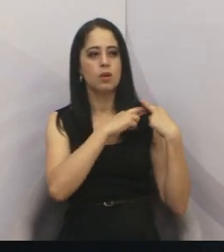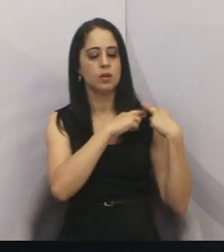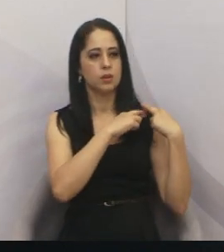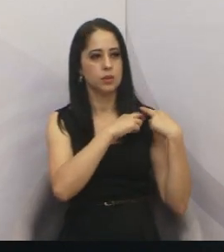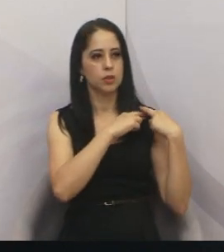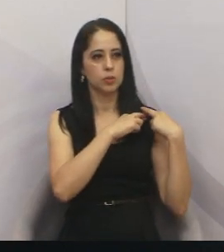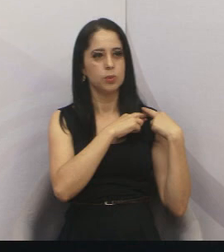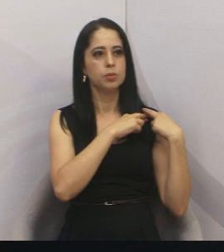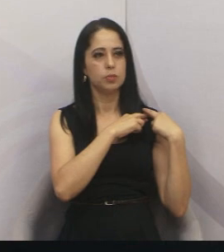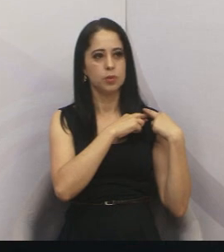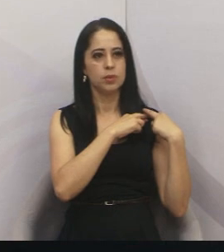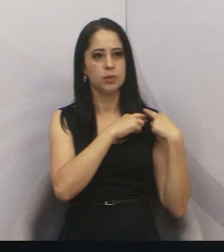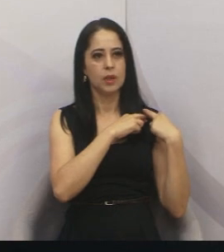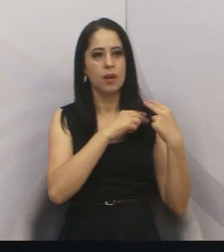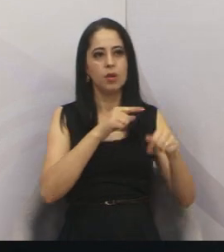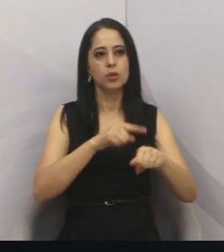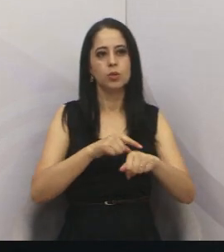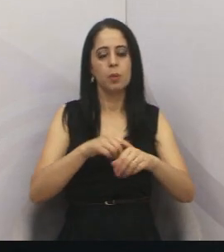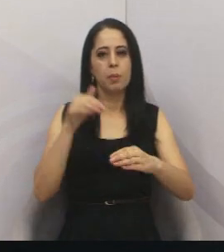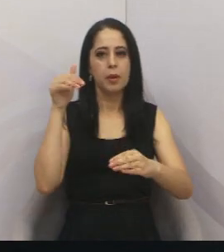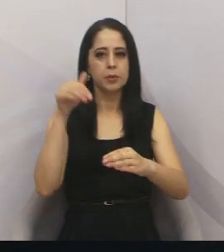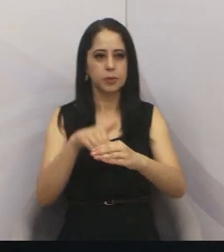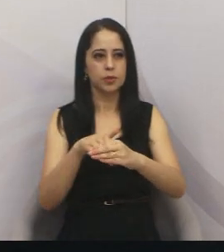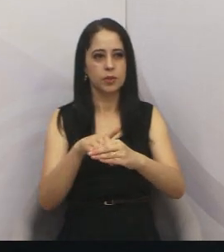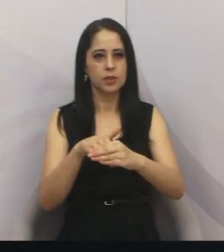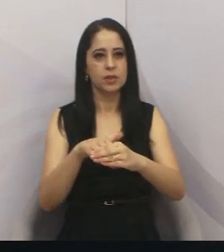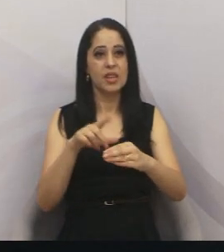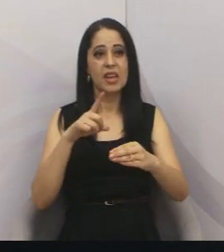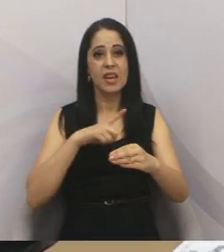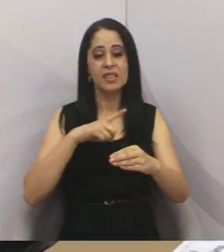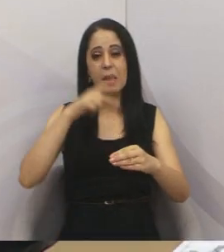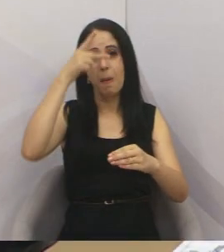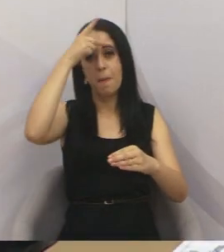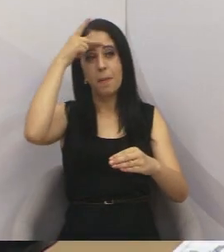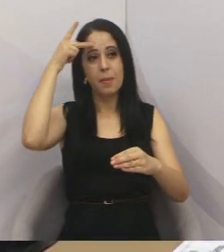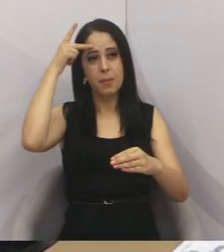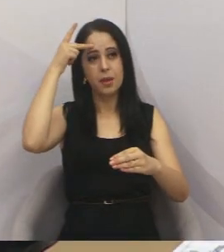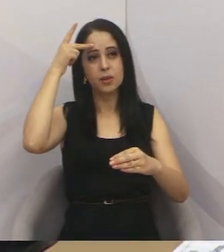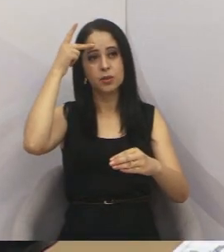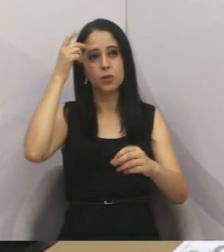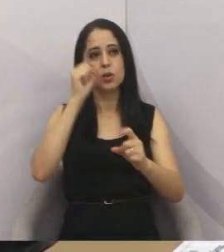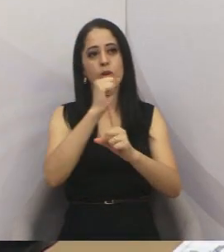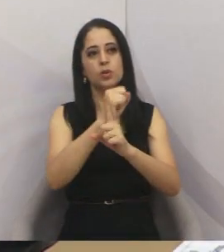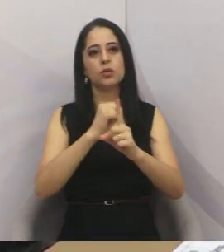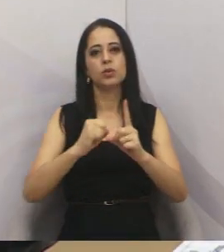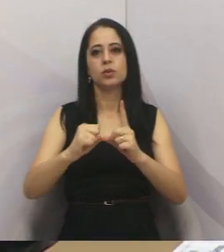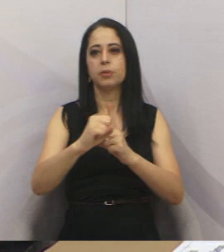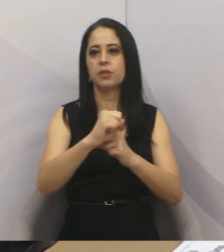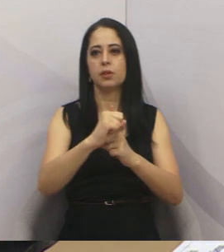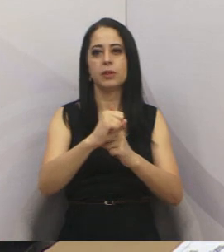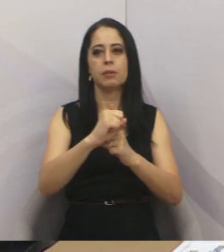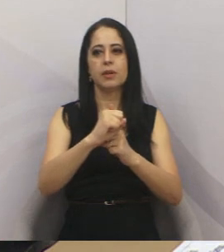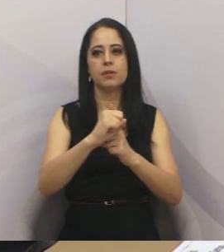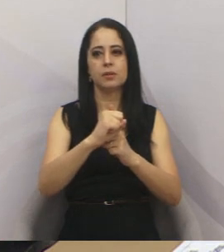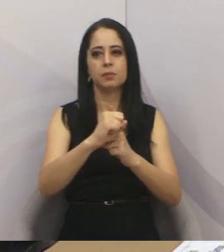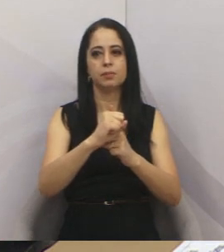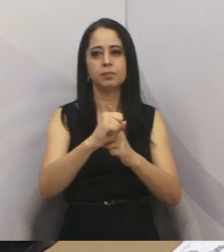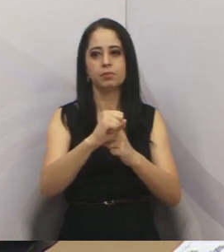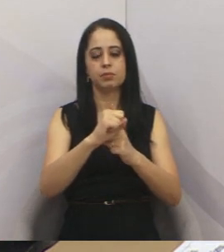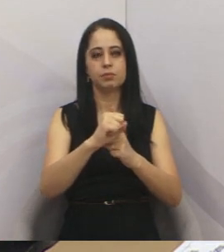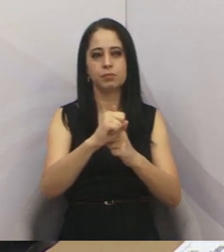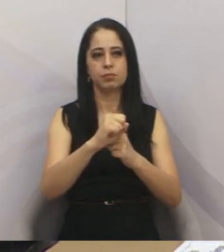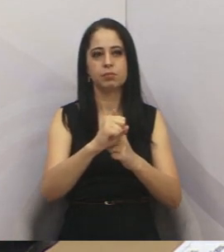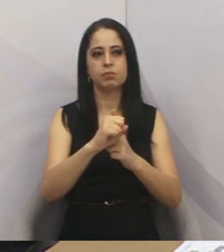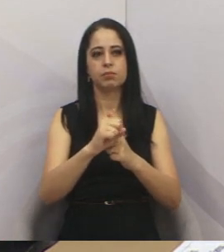de definição dos membros da sociedade civil que irão compor o Conselho Gestor de Revisão do Plano Diretor,